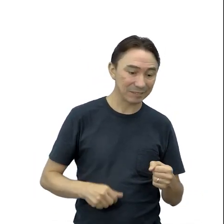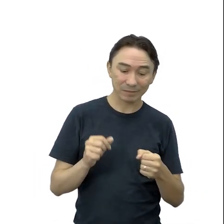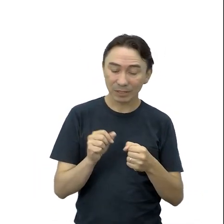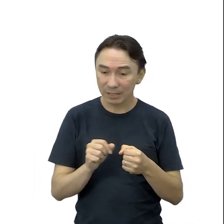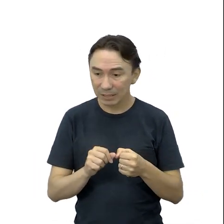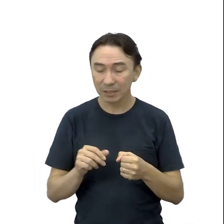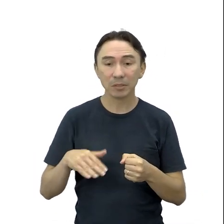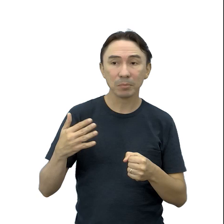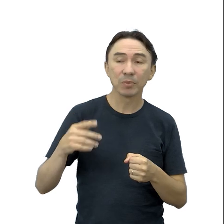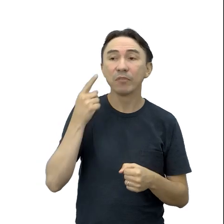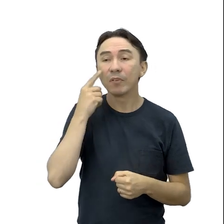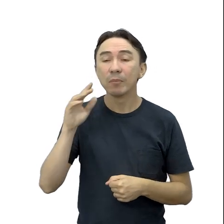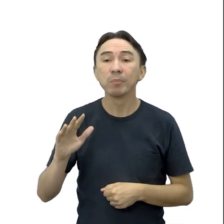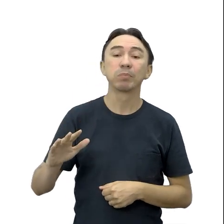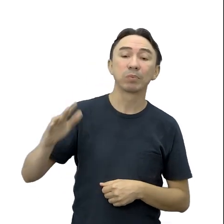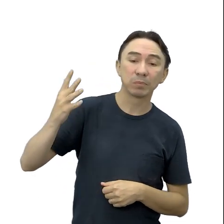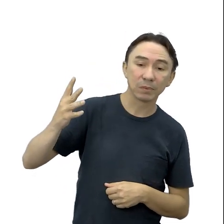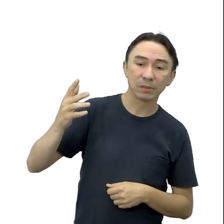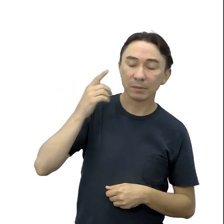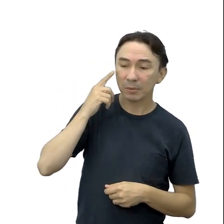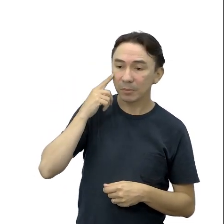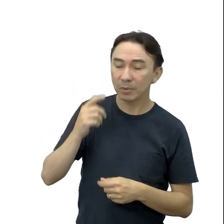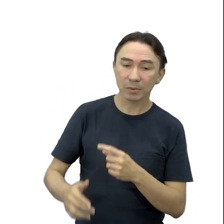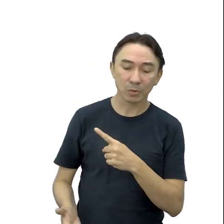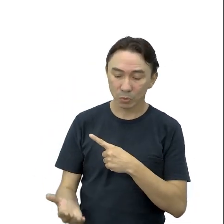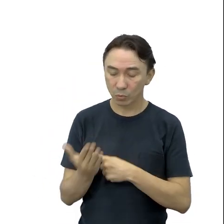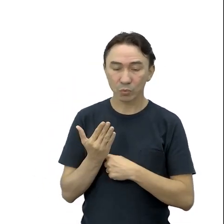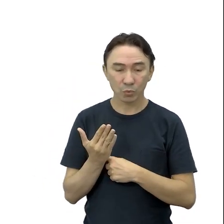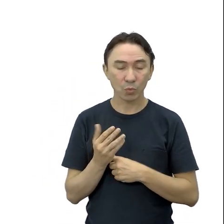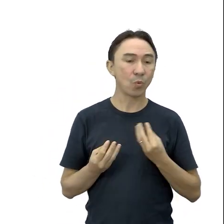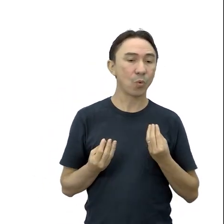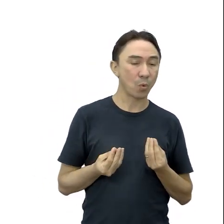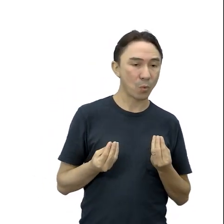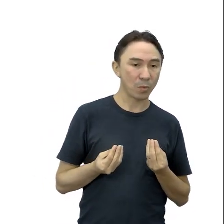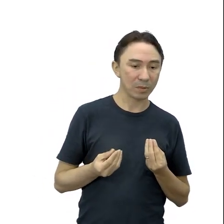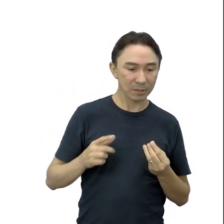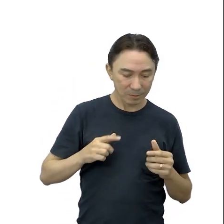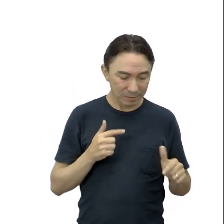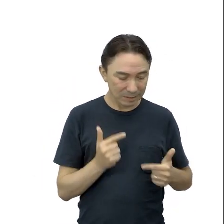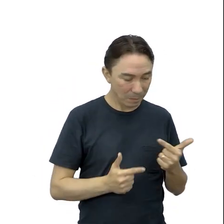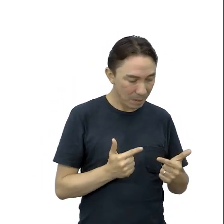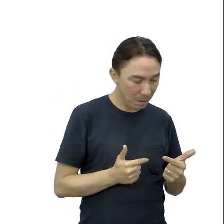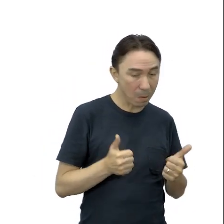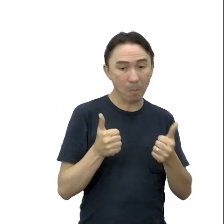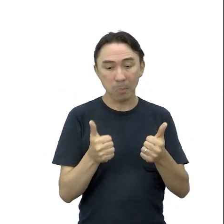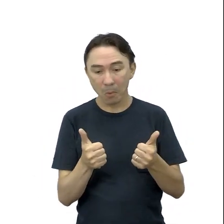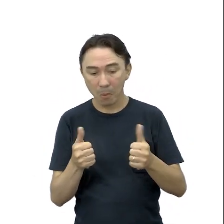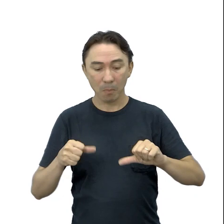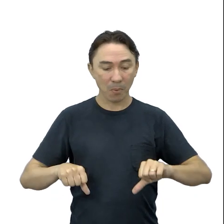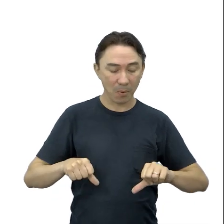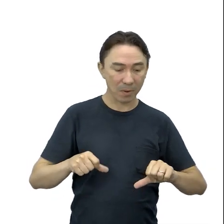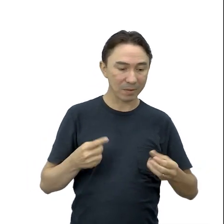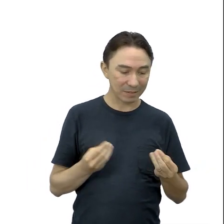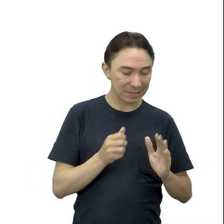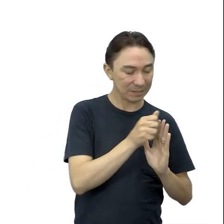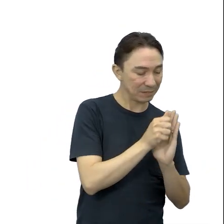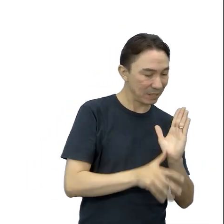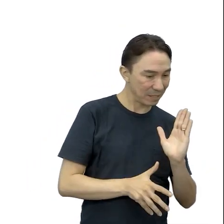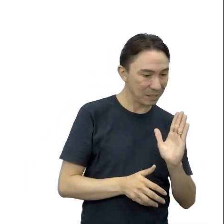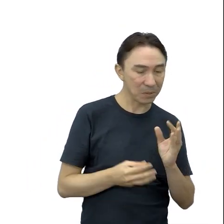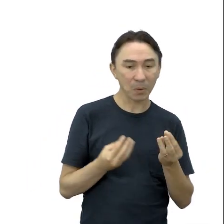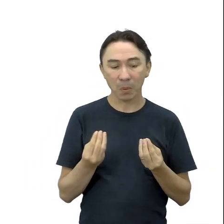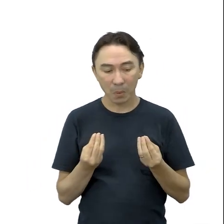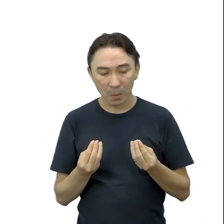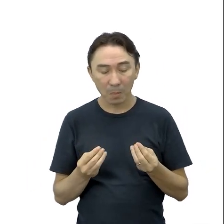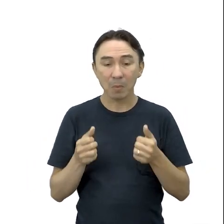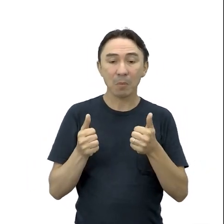quanto o trabalho que a gente está desenvolvendo, a forma como nós estamos desenvolvendo as atividades, né, propondo as atividades para os